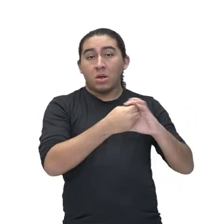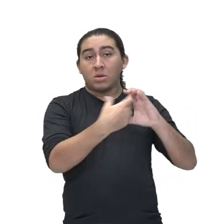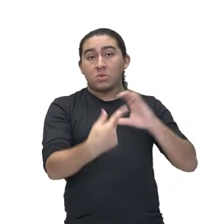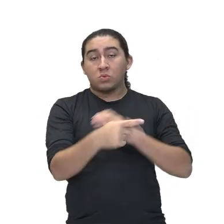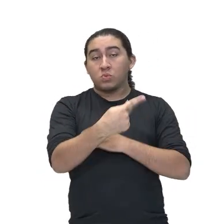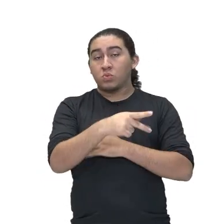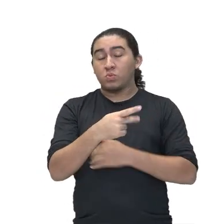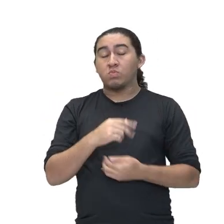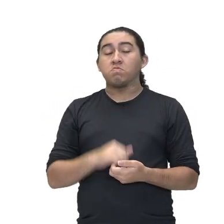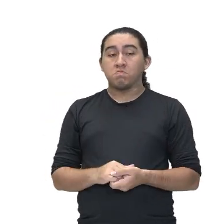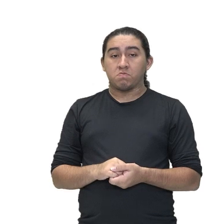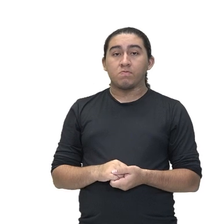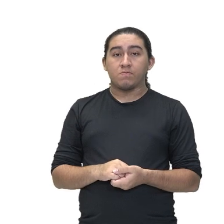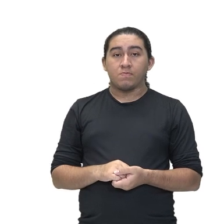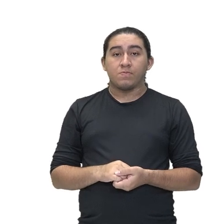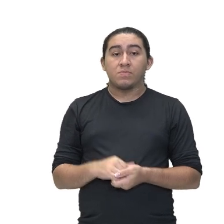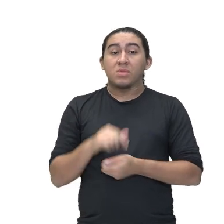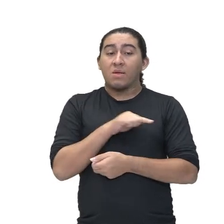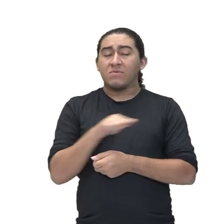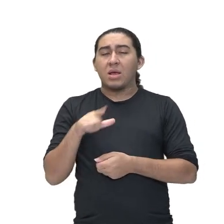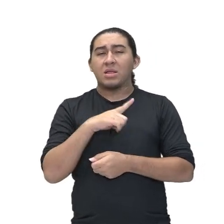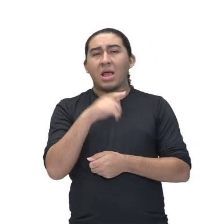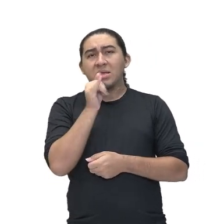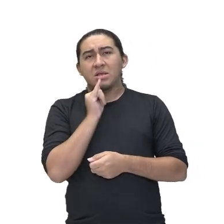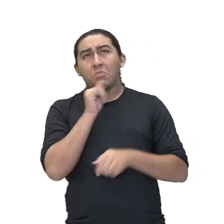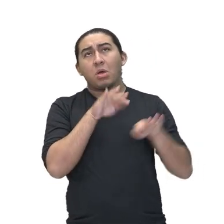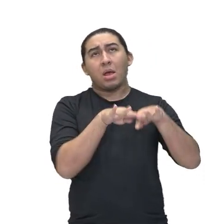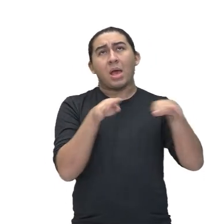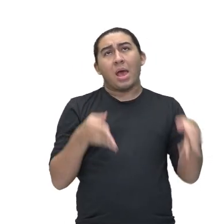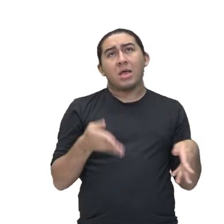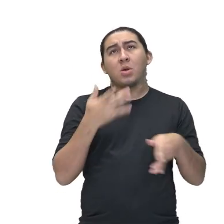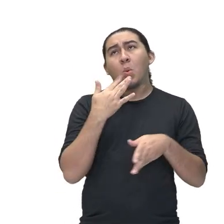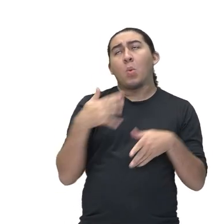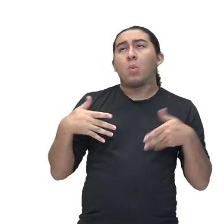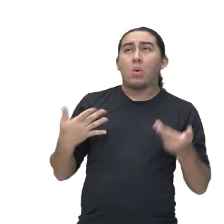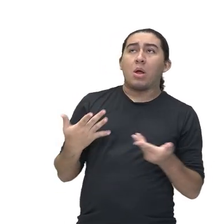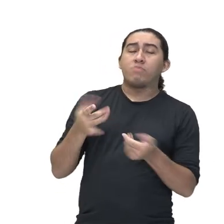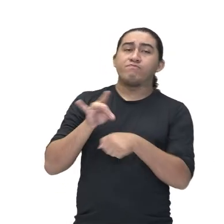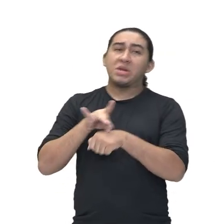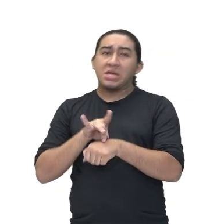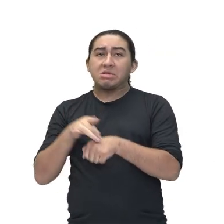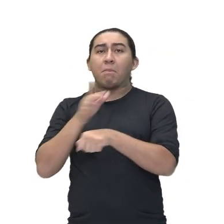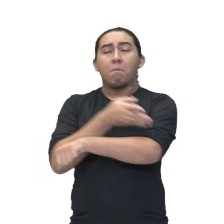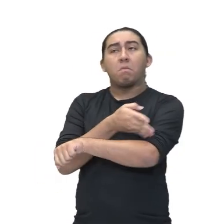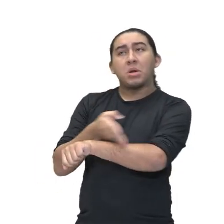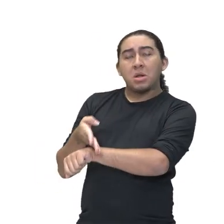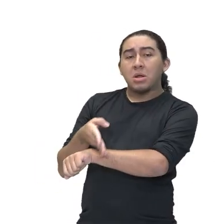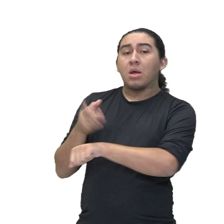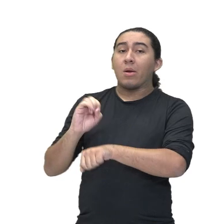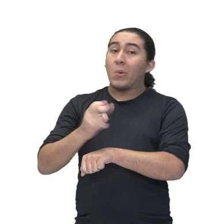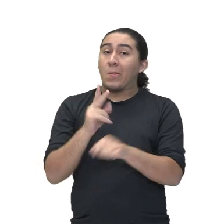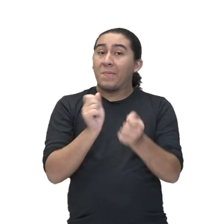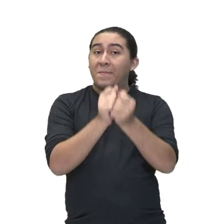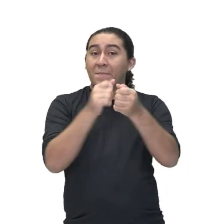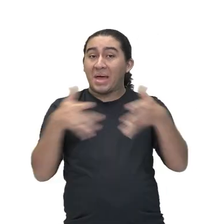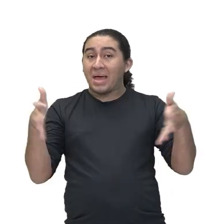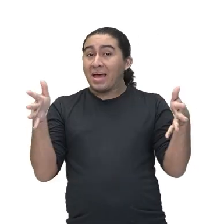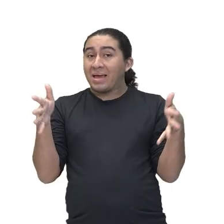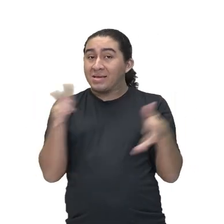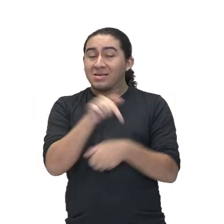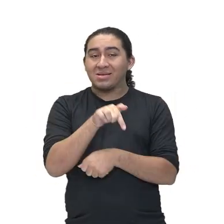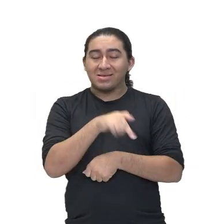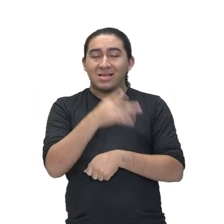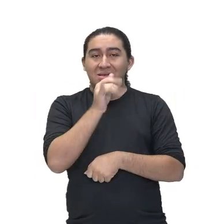característica dessa caixa. Podia ser caixa preta, caixa branca, caixa mágica neste caso. Então, não só